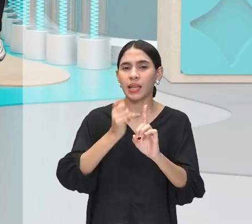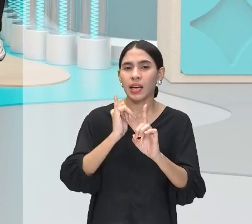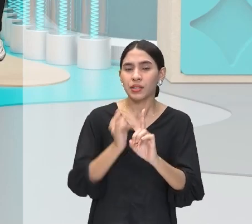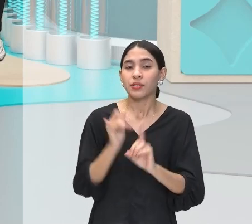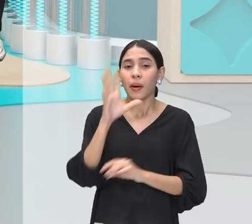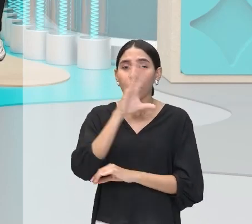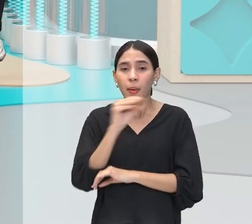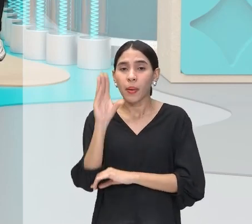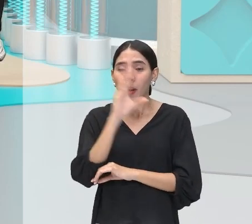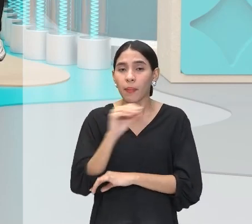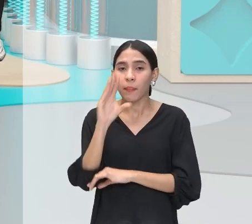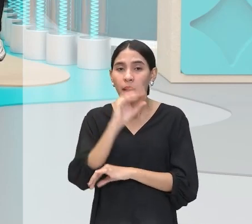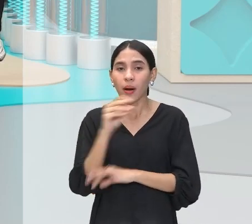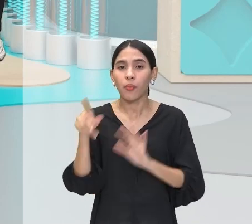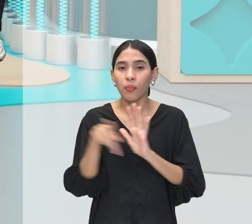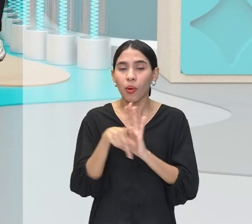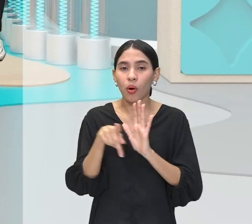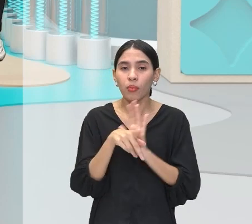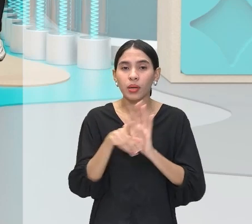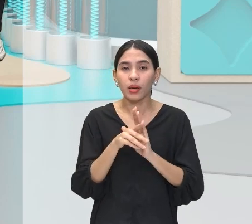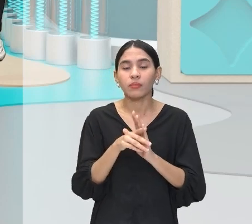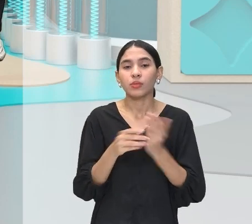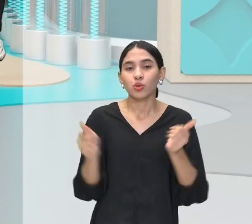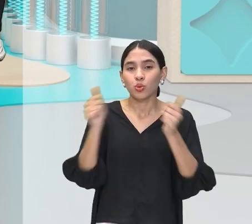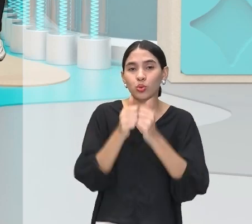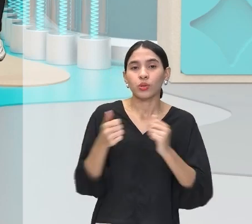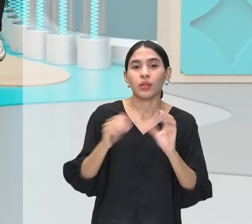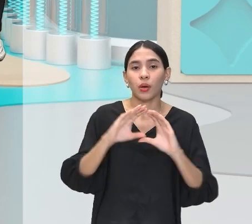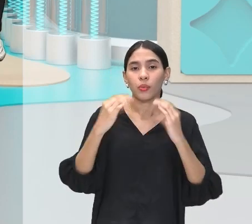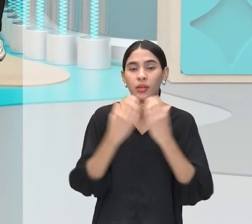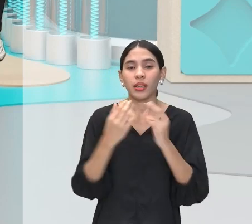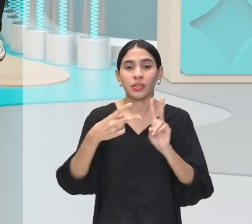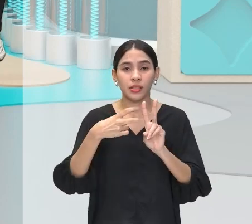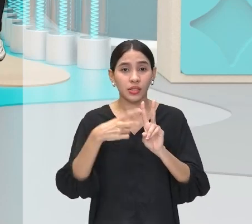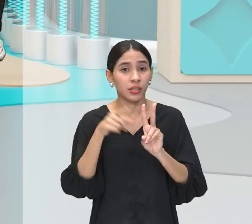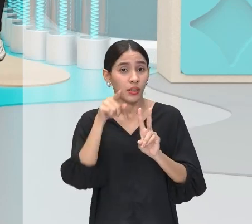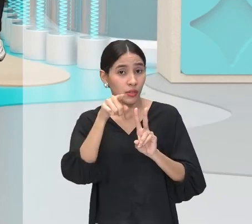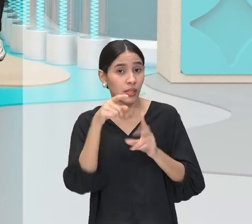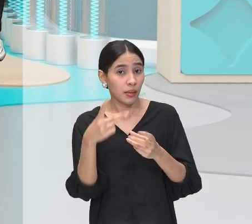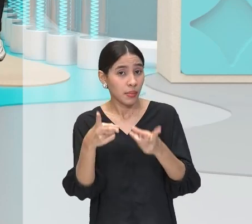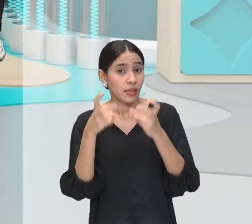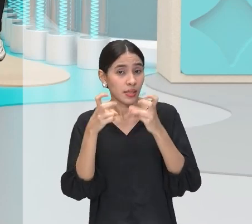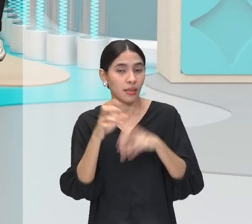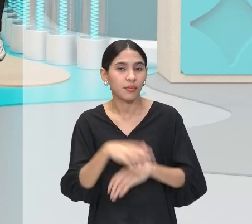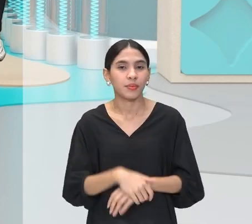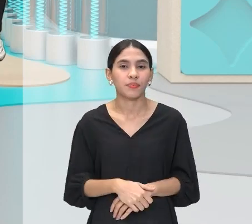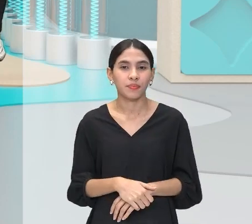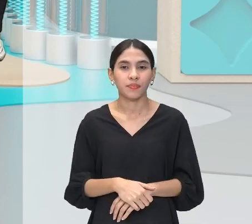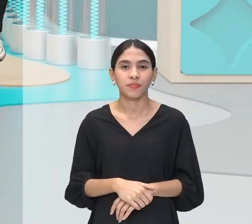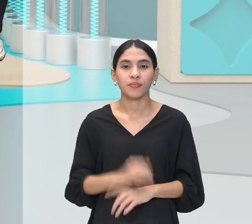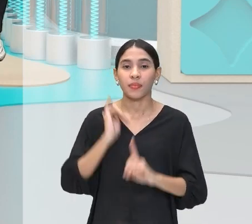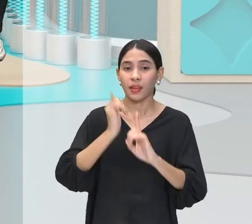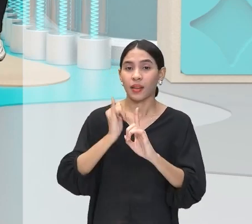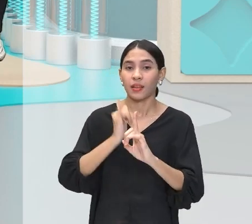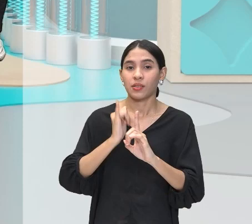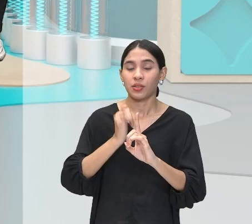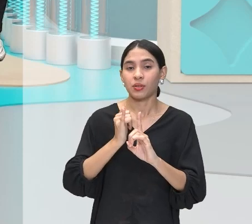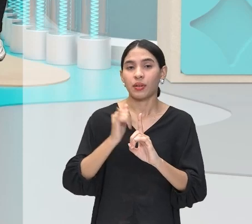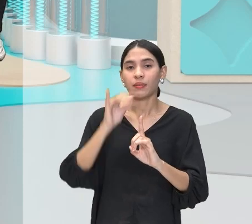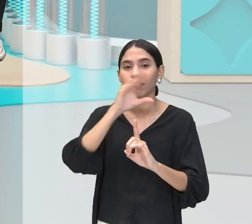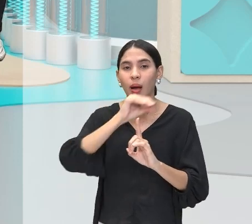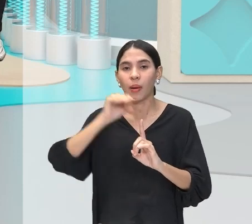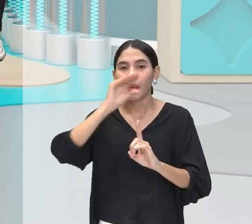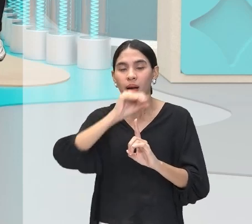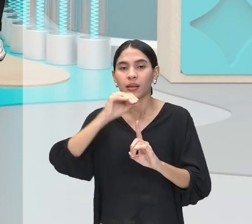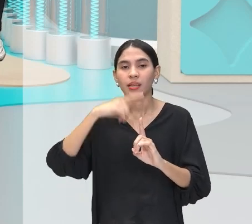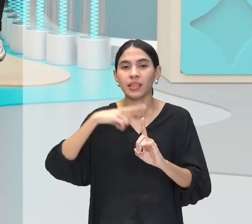que foi coletada junto a uma comunidade indígena. Notem que nessa narrativa oral